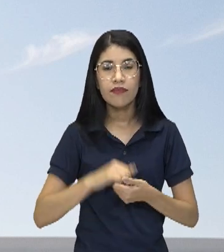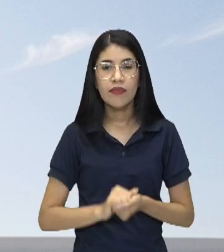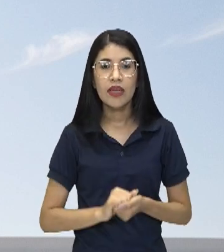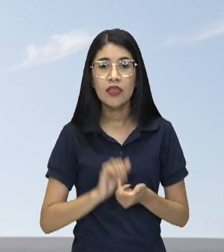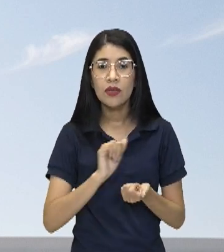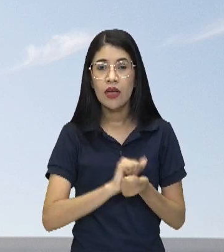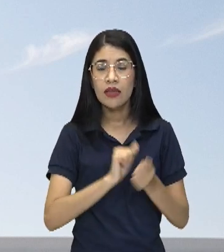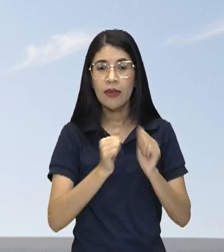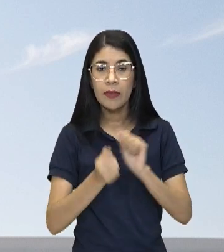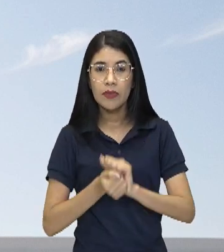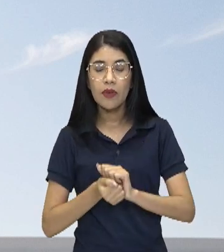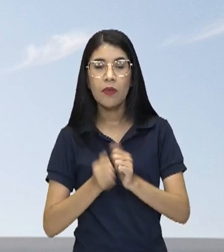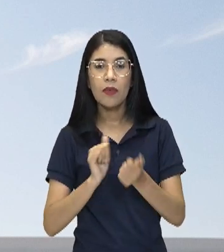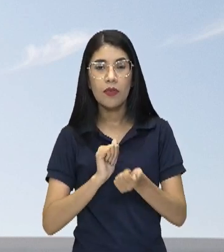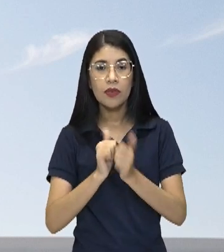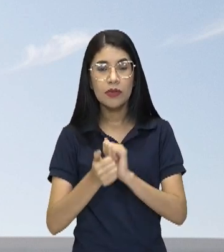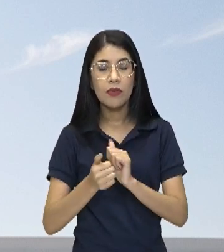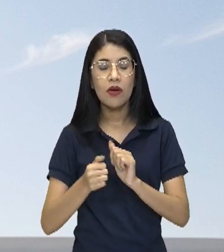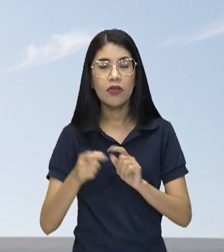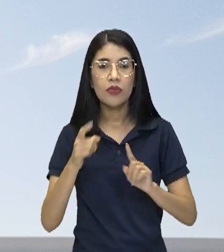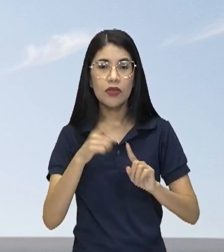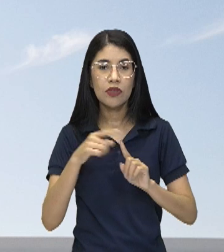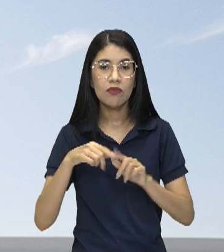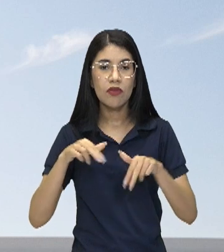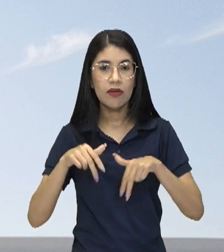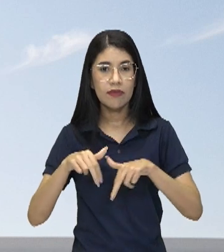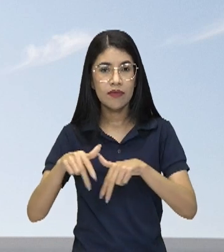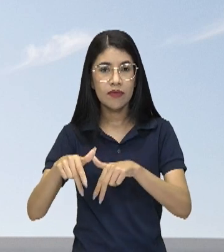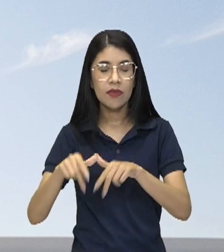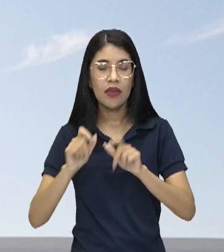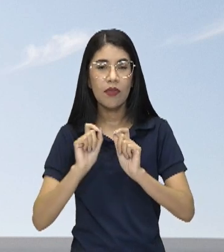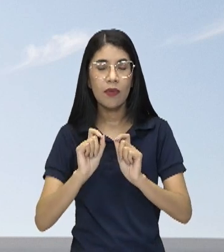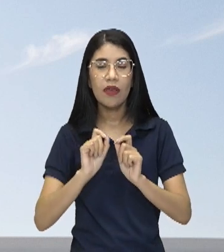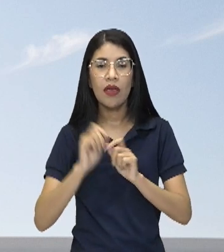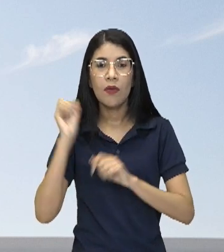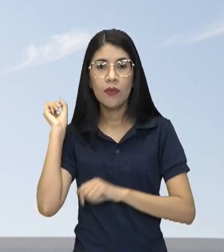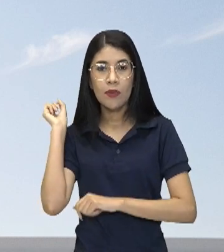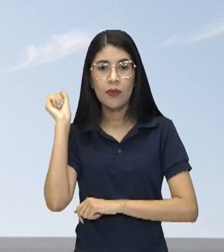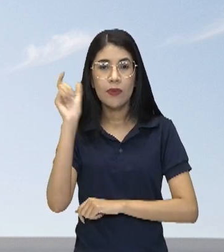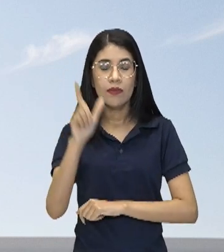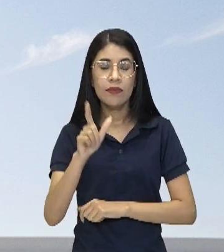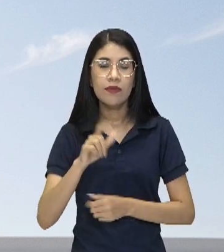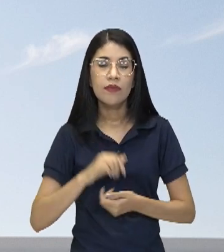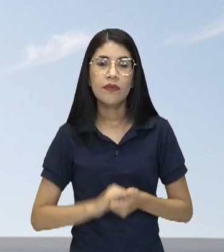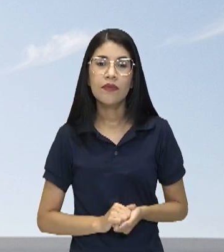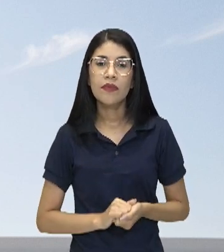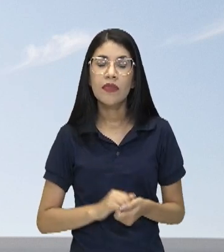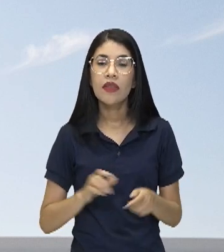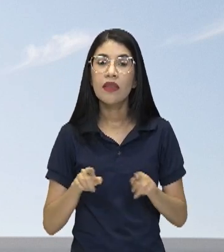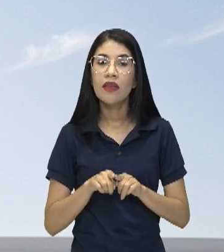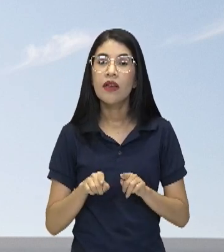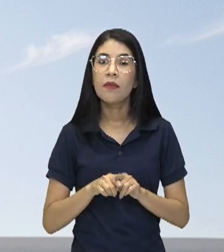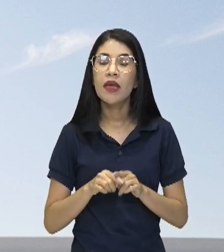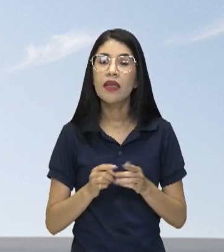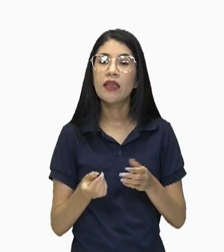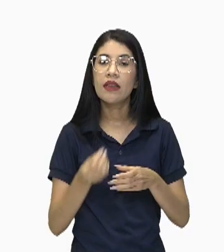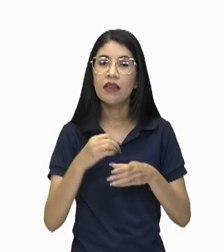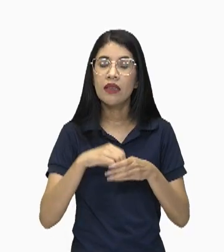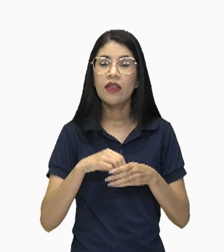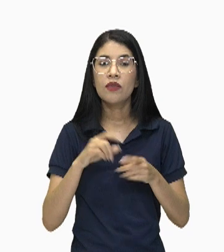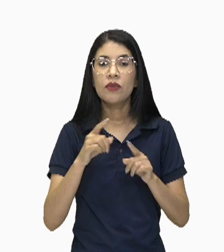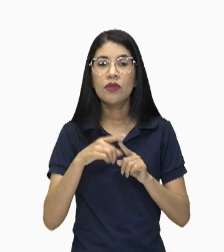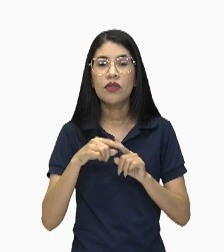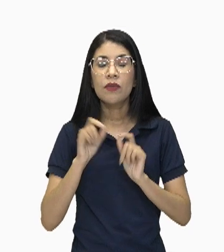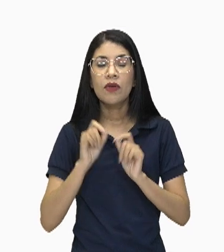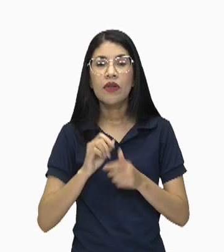um esporte, para essa modalidade do atletismo, que é o lançamento de dardo. Nós temos também, dentro dos lançamentos, o lançamento de